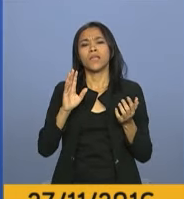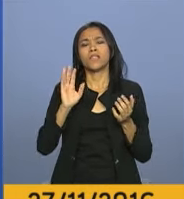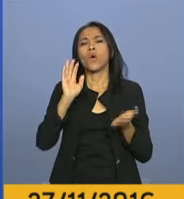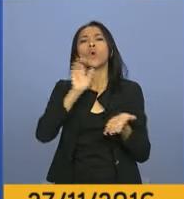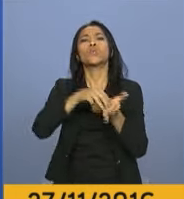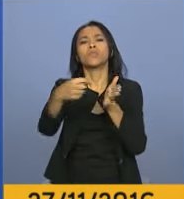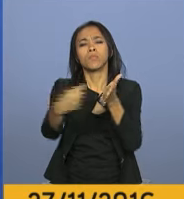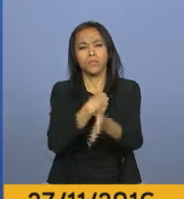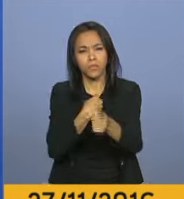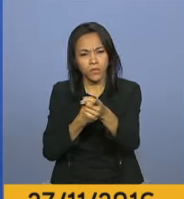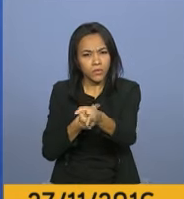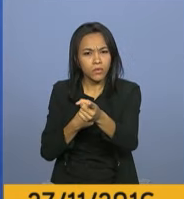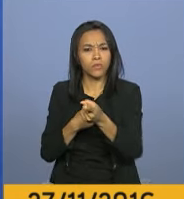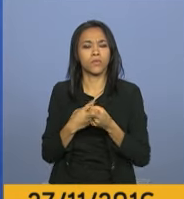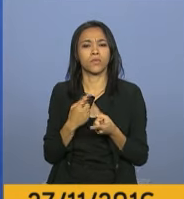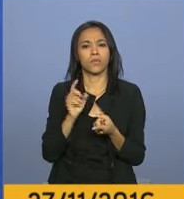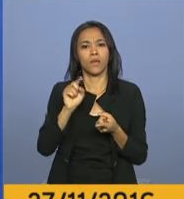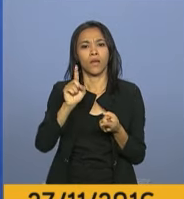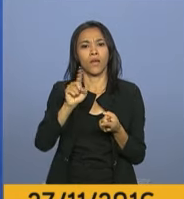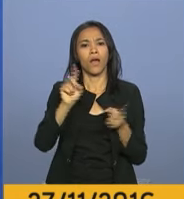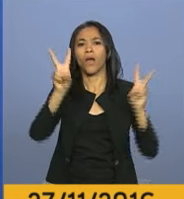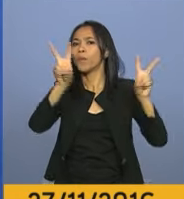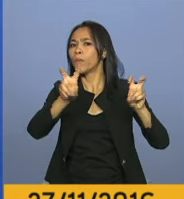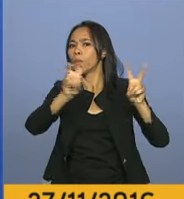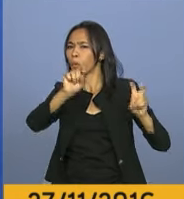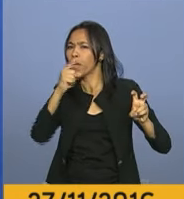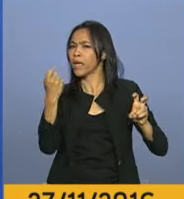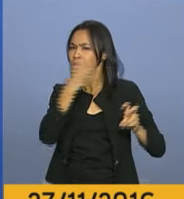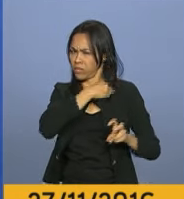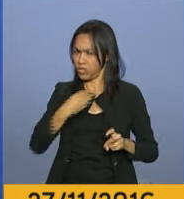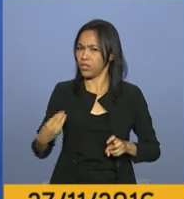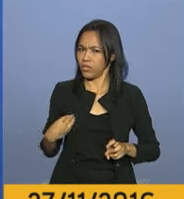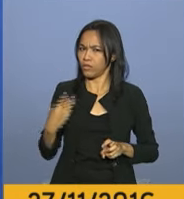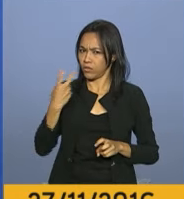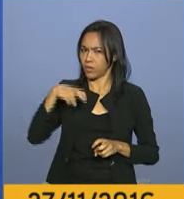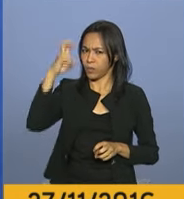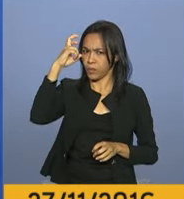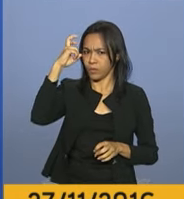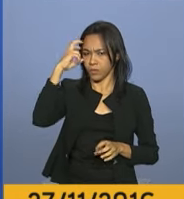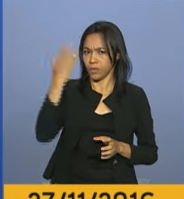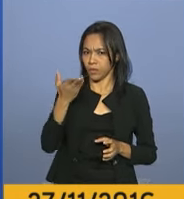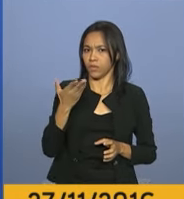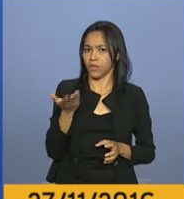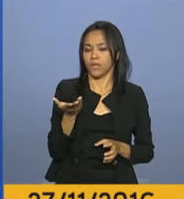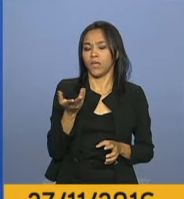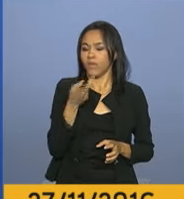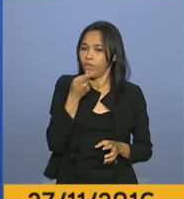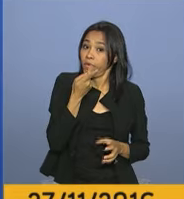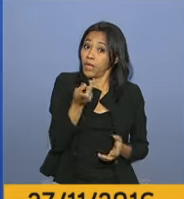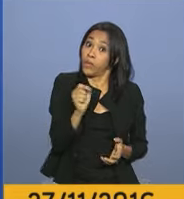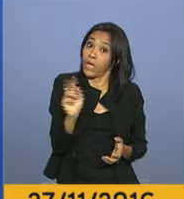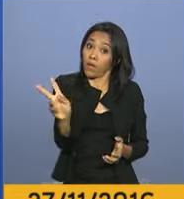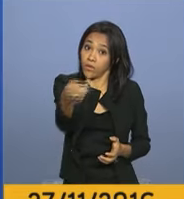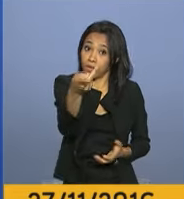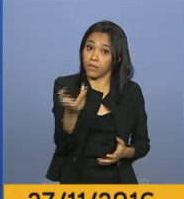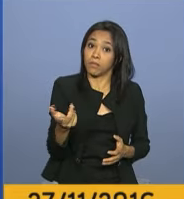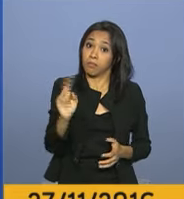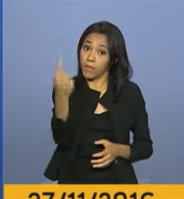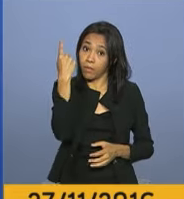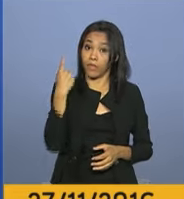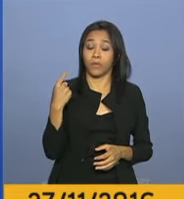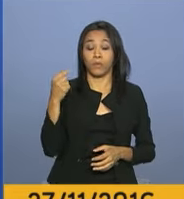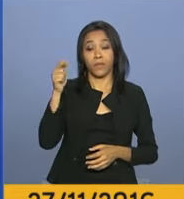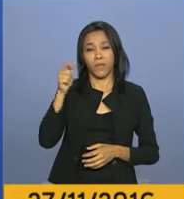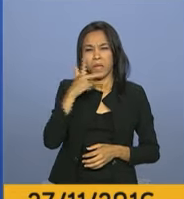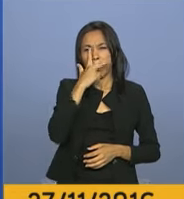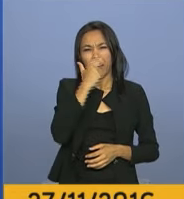questão diz respeito ao ex-ministro da Cultura, né? Eu vou dizer a vocês o que acontece. Em primeiro lugar, ele parece